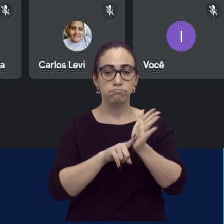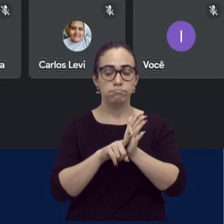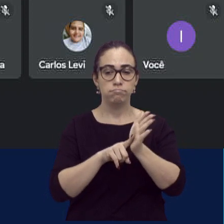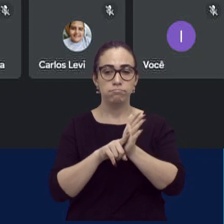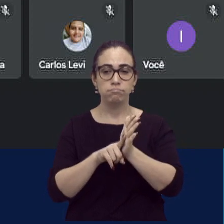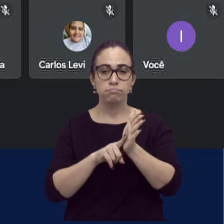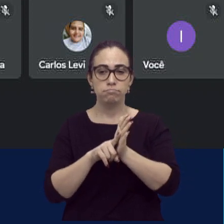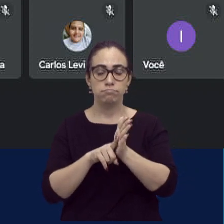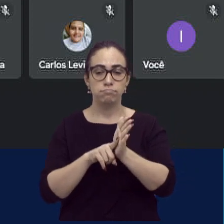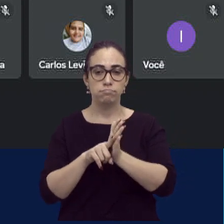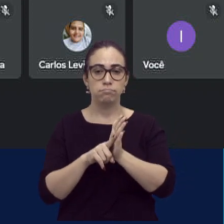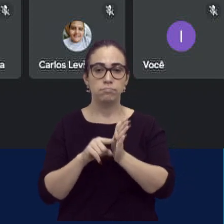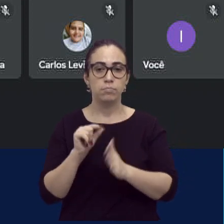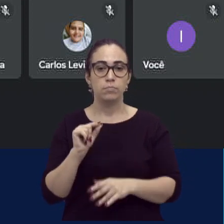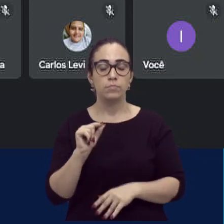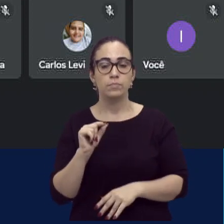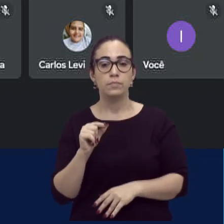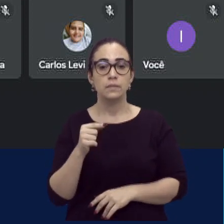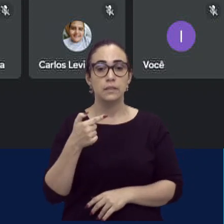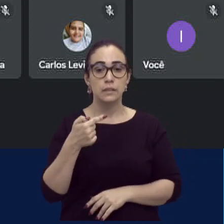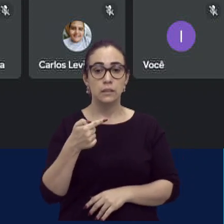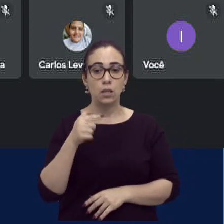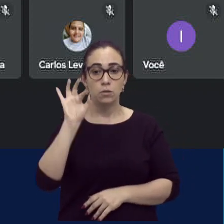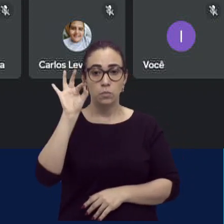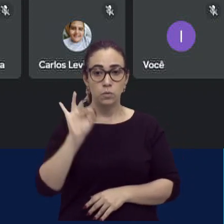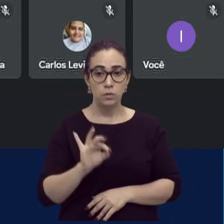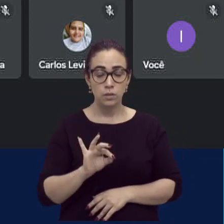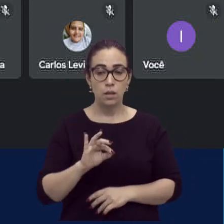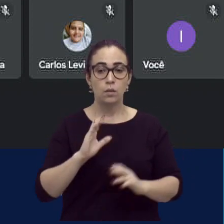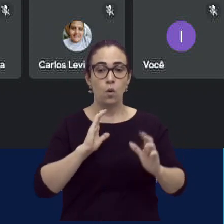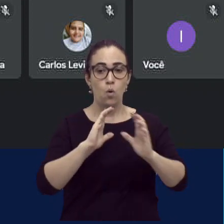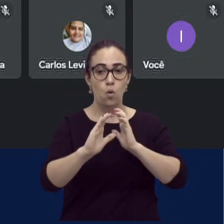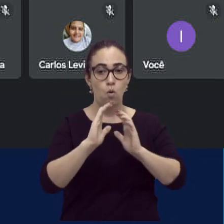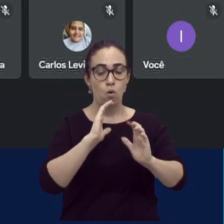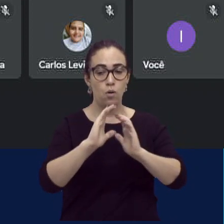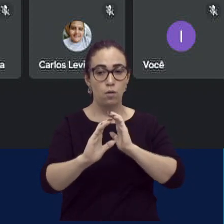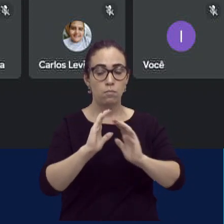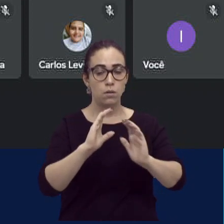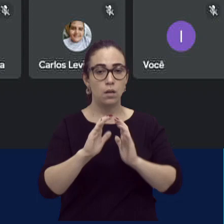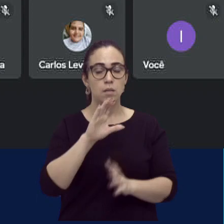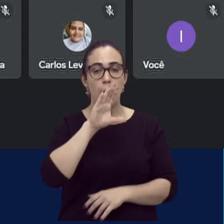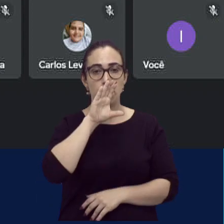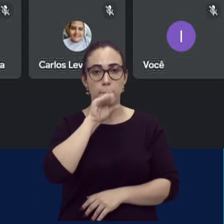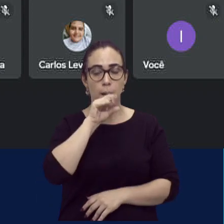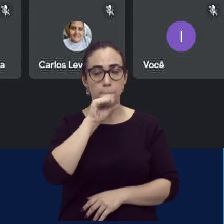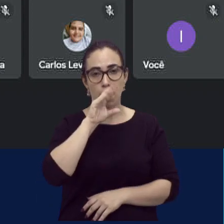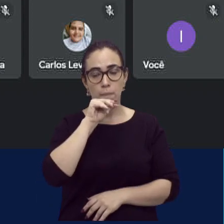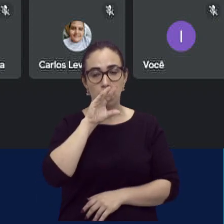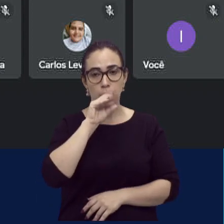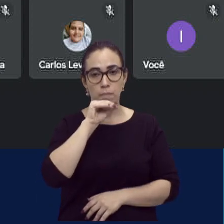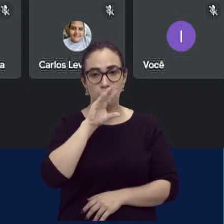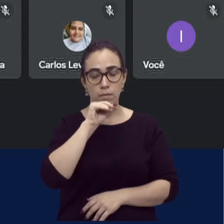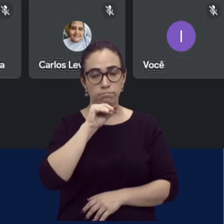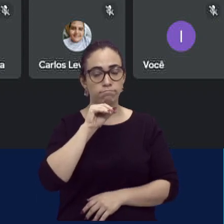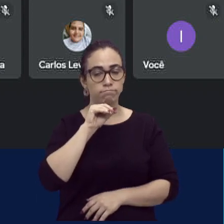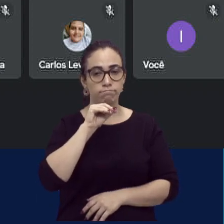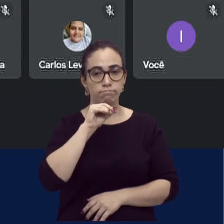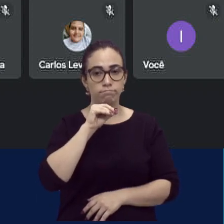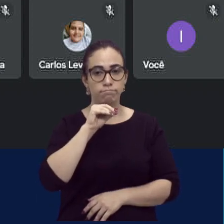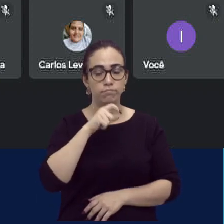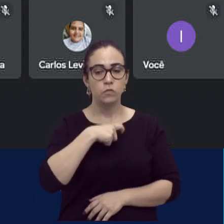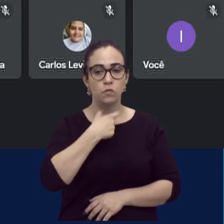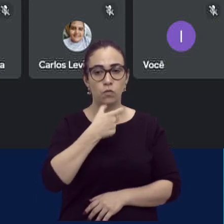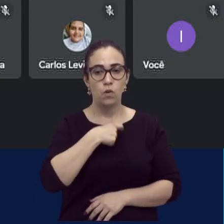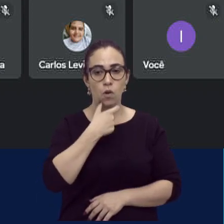descobriu que apenas 7% da nossa comunicação é verbal, ou seja, quando você